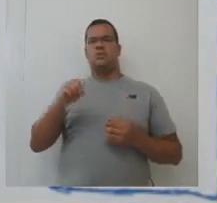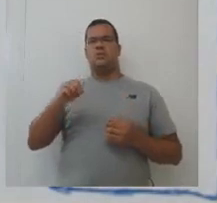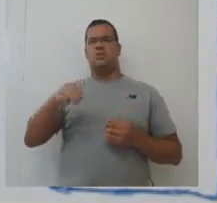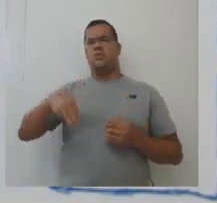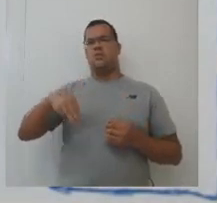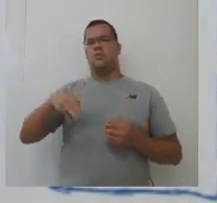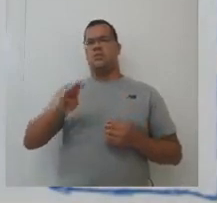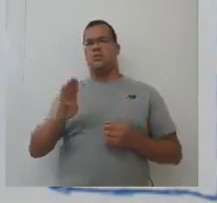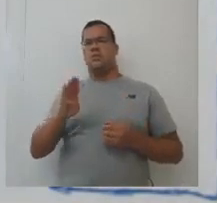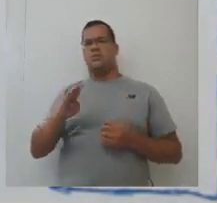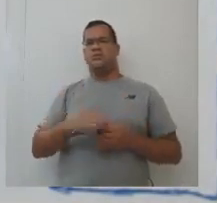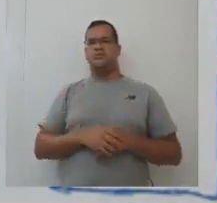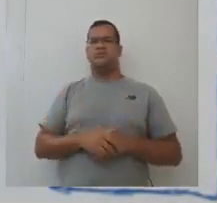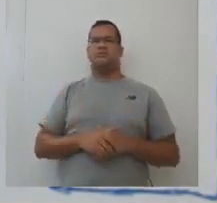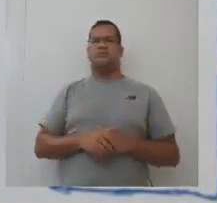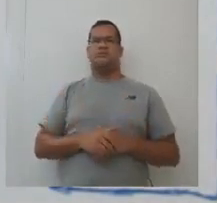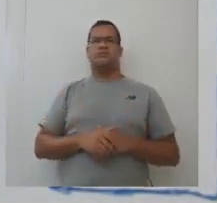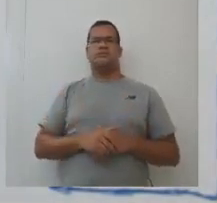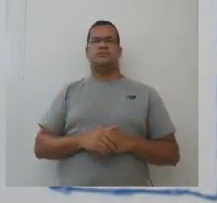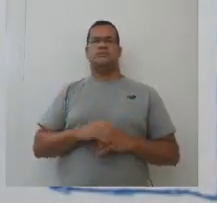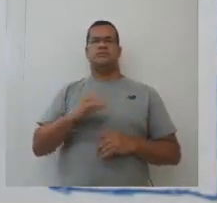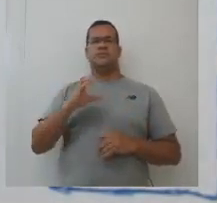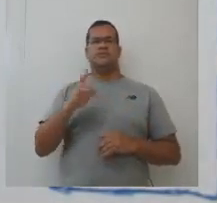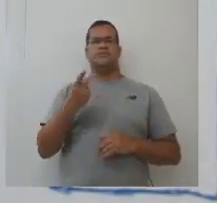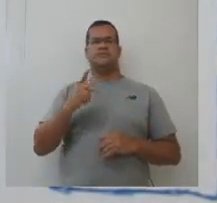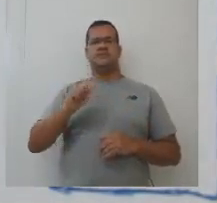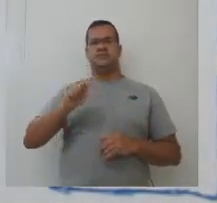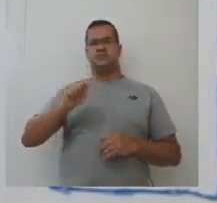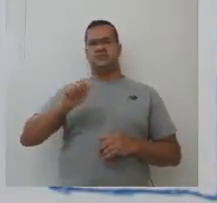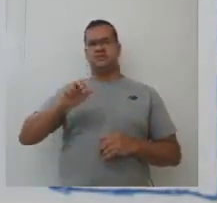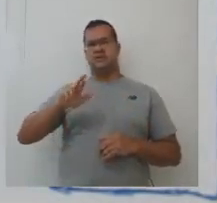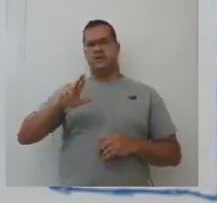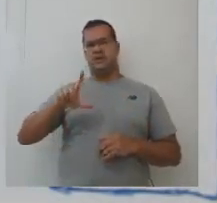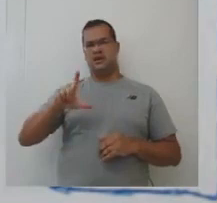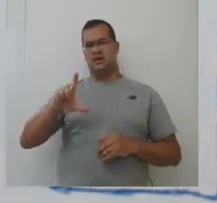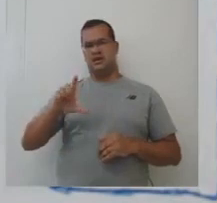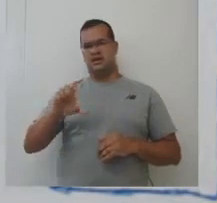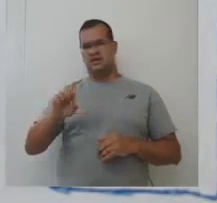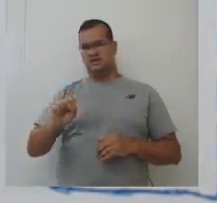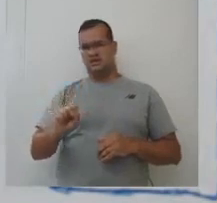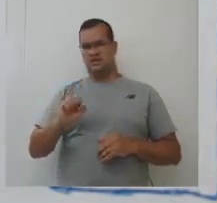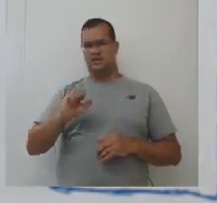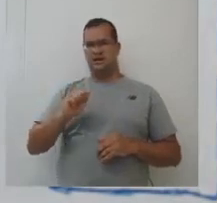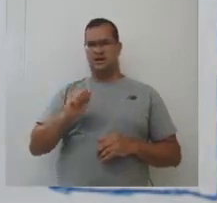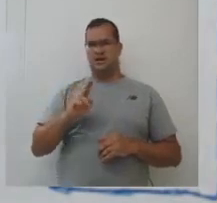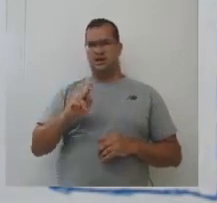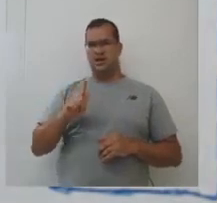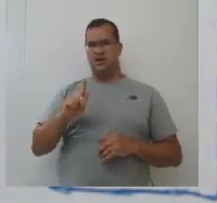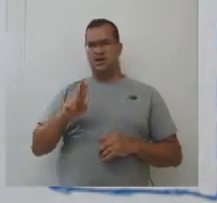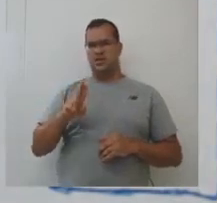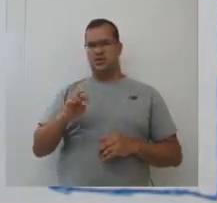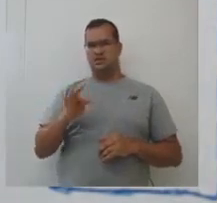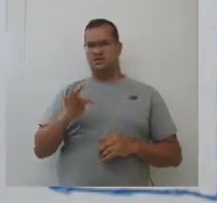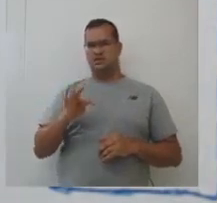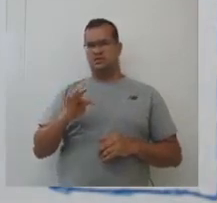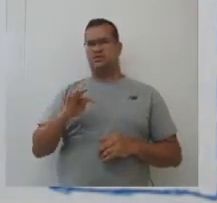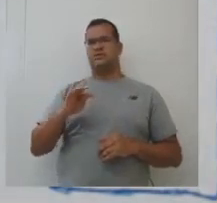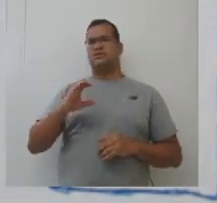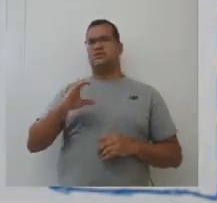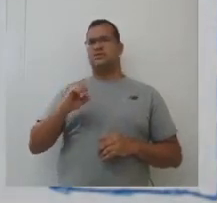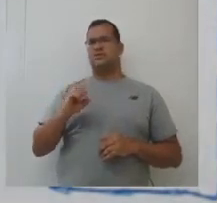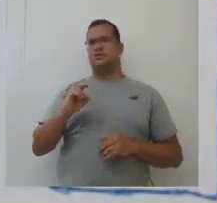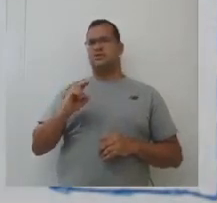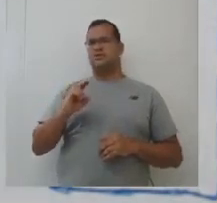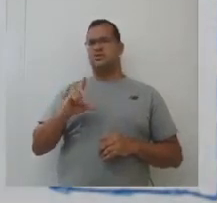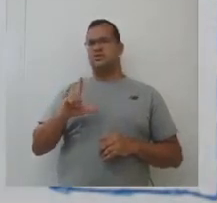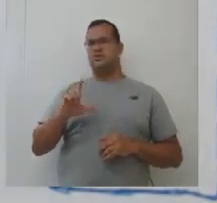Charles Augustin Coulomb. Então você tem Newton por Coulomb. Qual é a letra